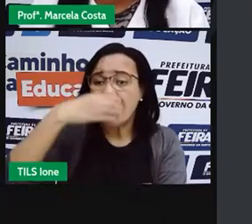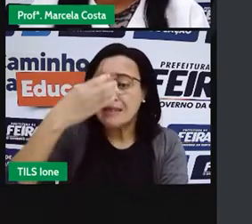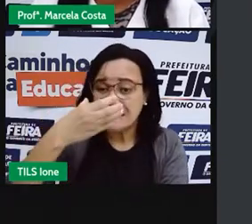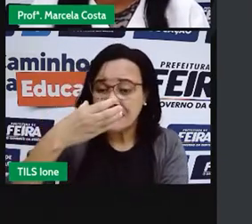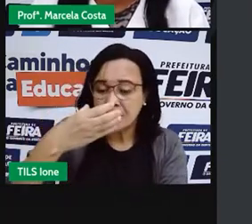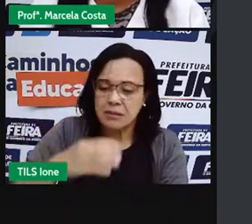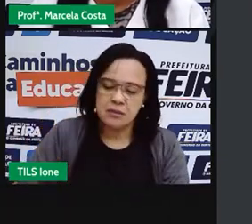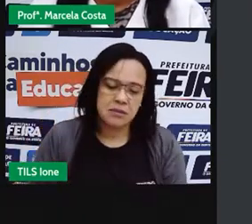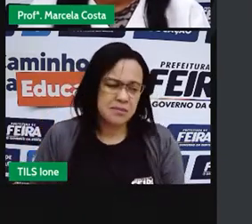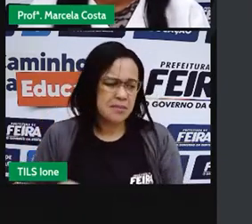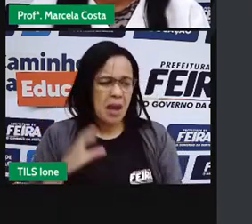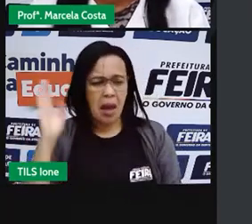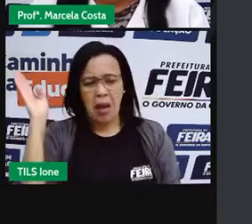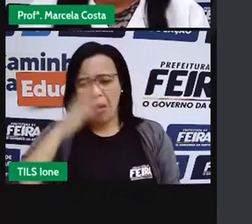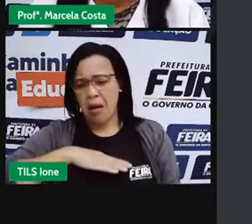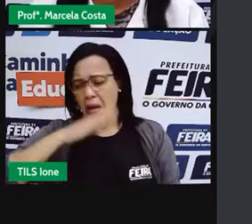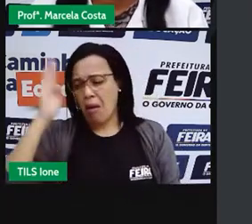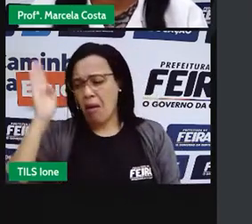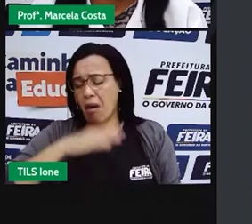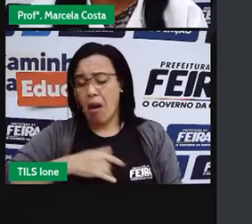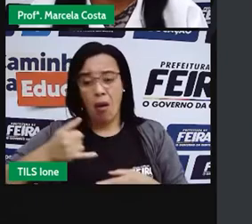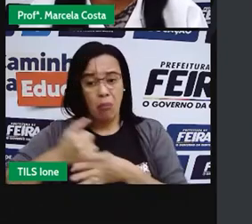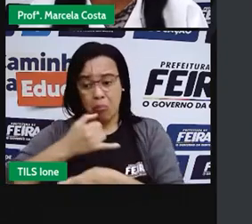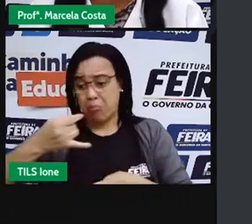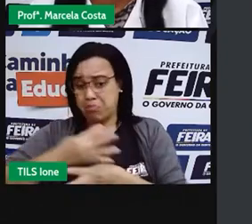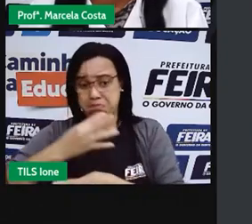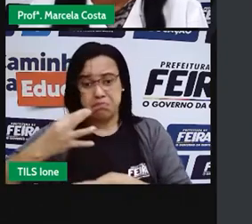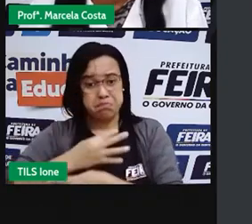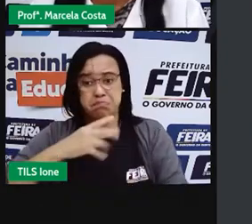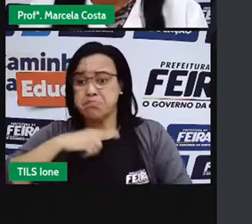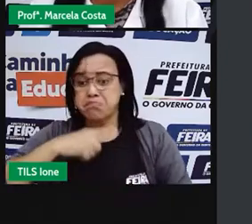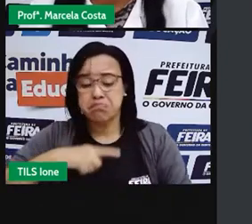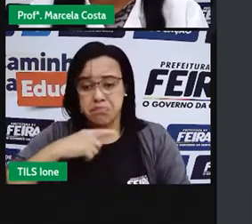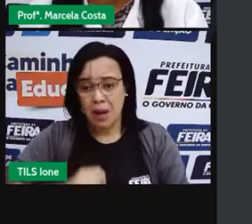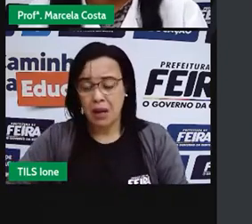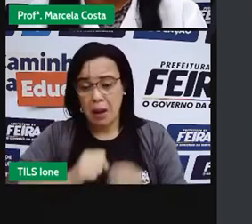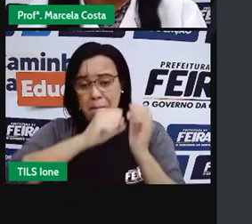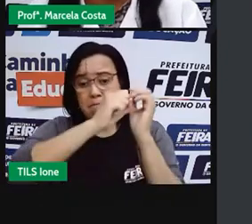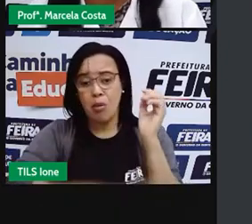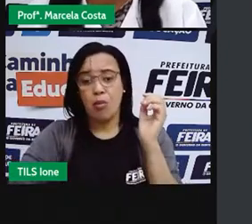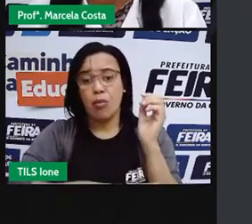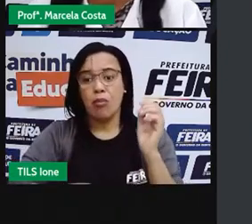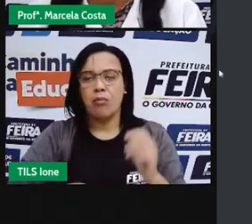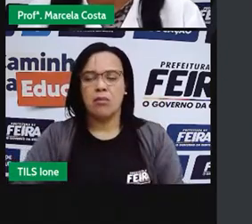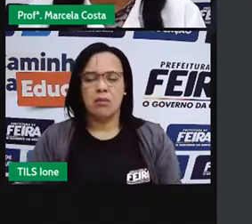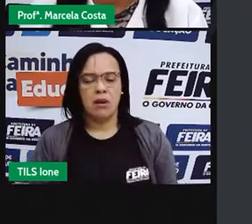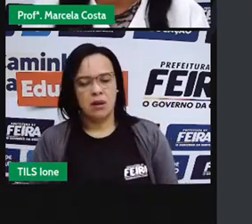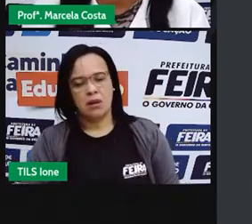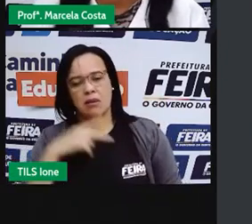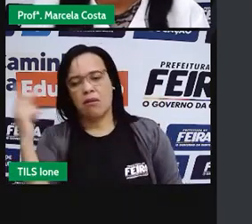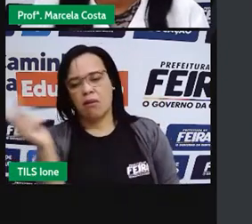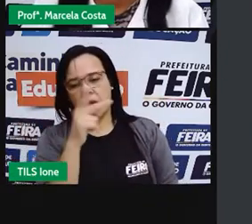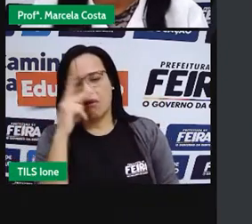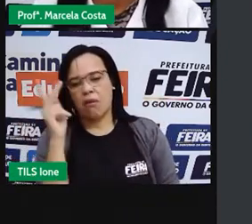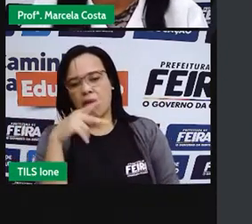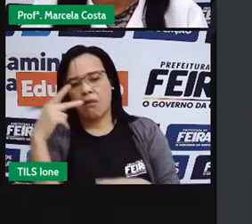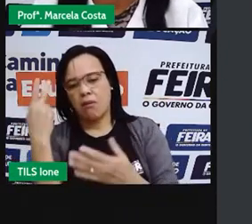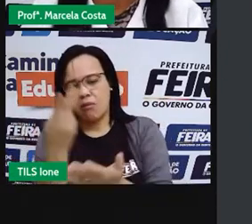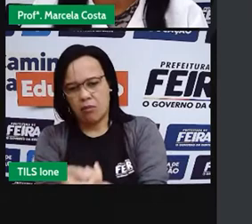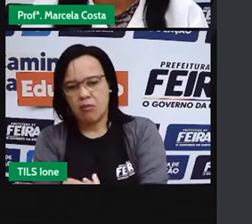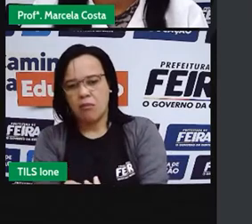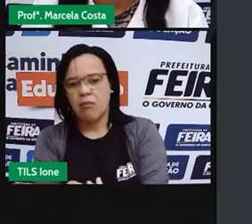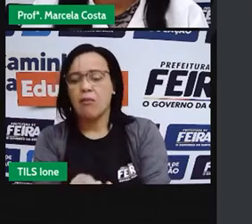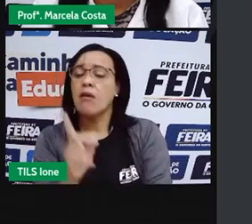pulo bem violento, que chegava a ser tóxico. Ela desmaiou por causa disso.